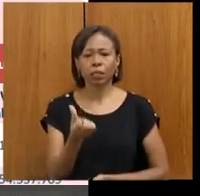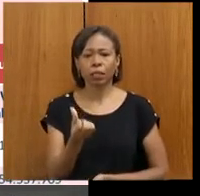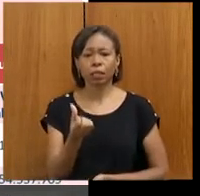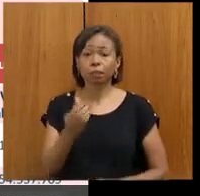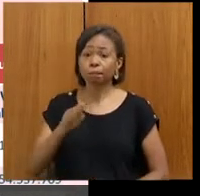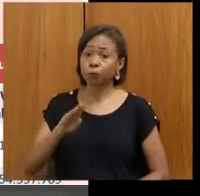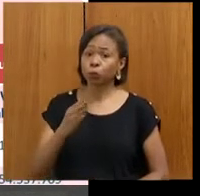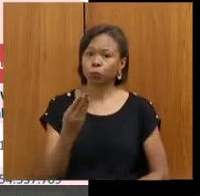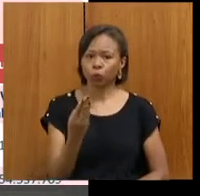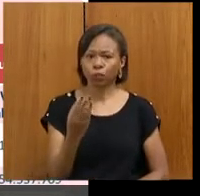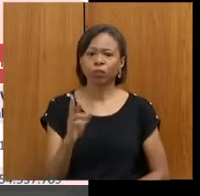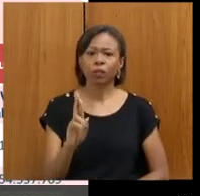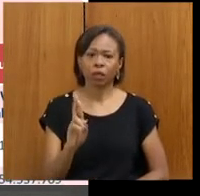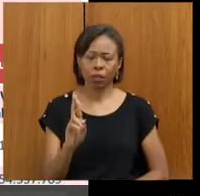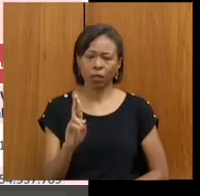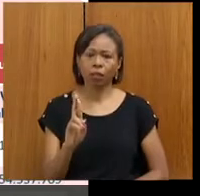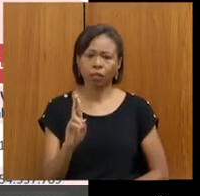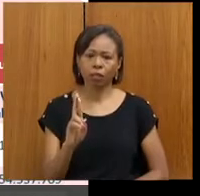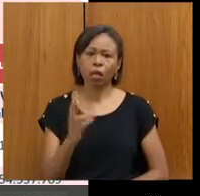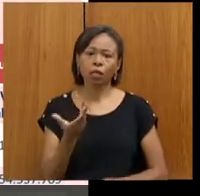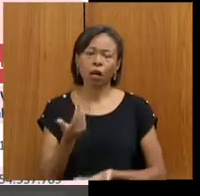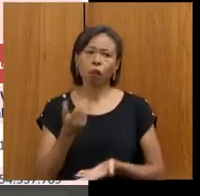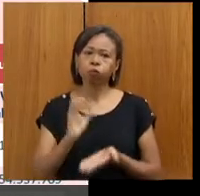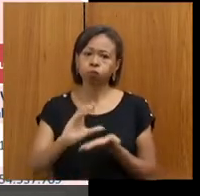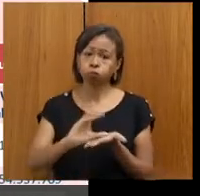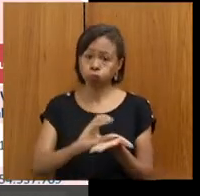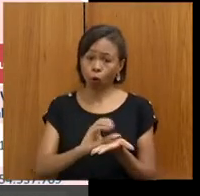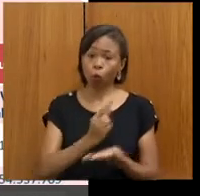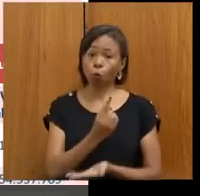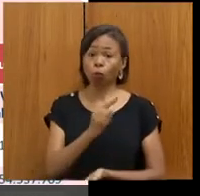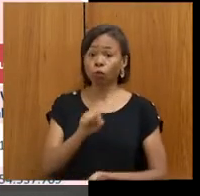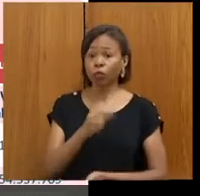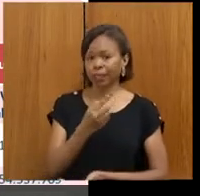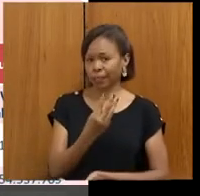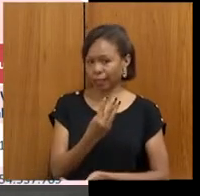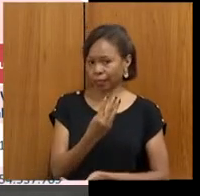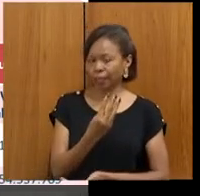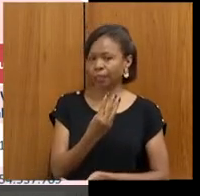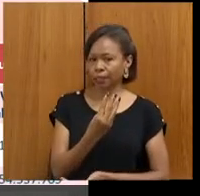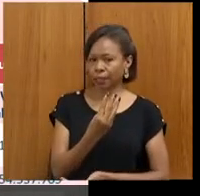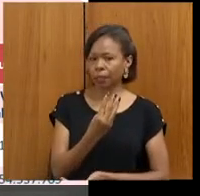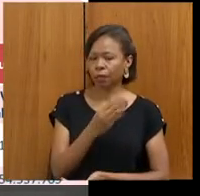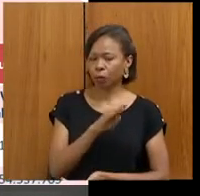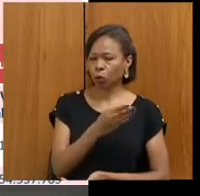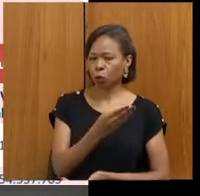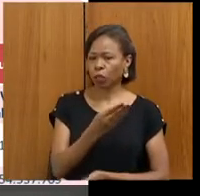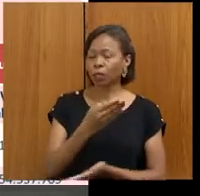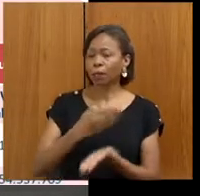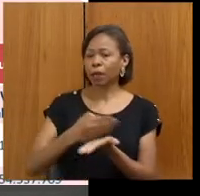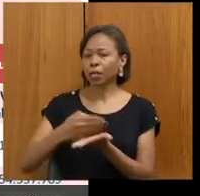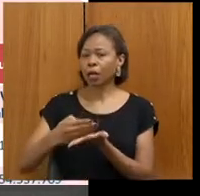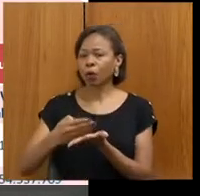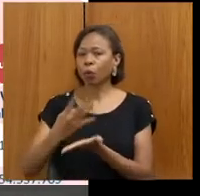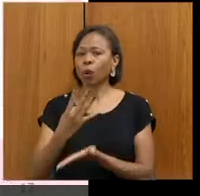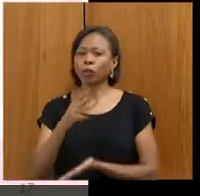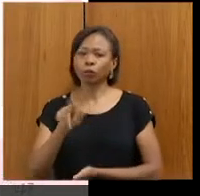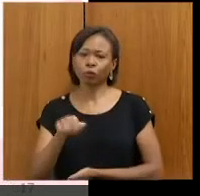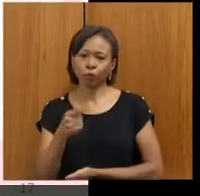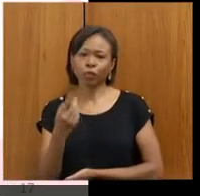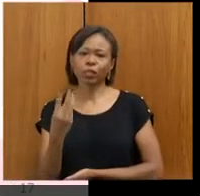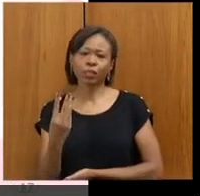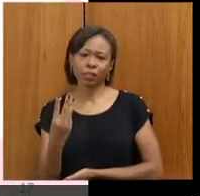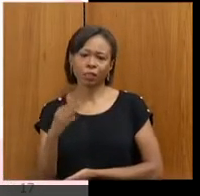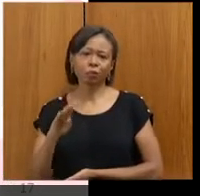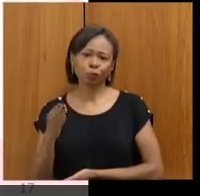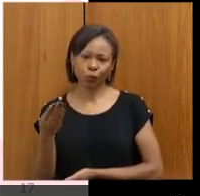bilhões de reais estão entrada do caixa 1,3 bilhão e parcelado 4,6 bilhões de reais o próximo por favor